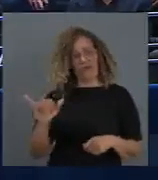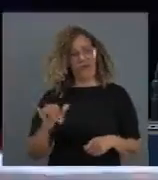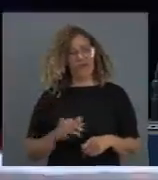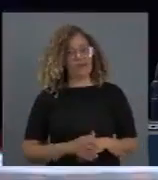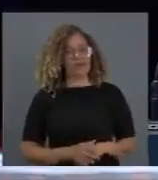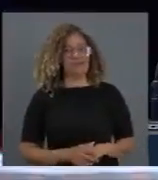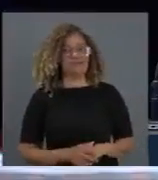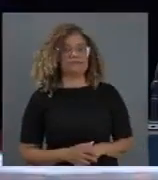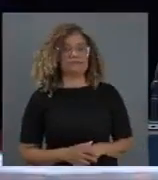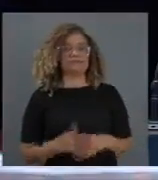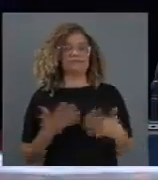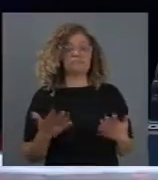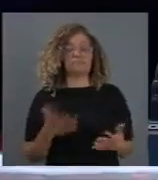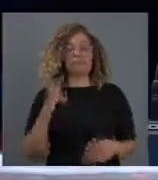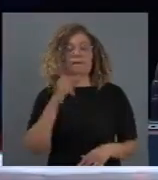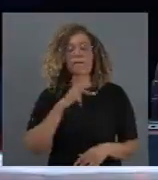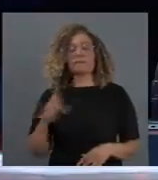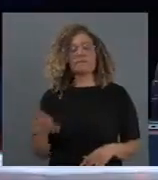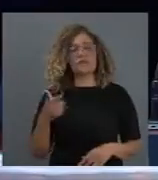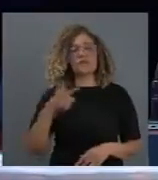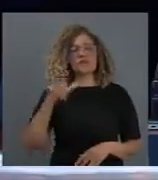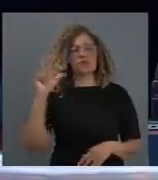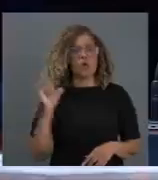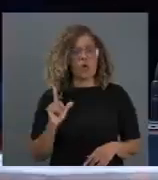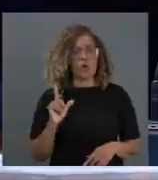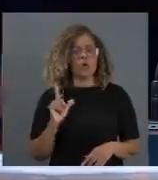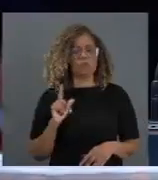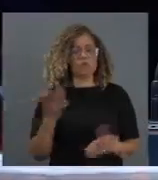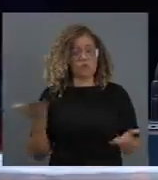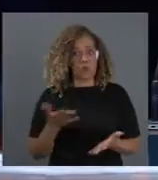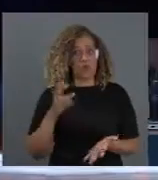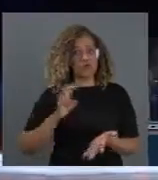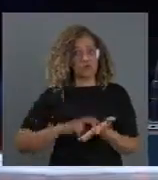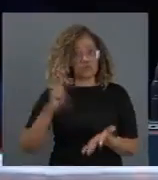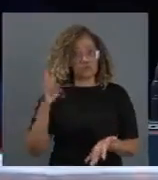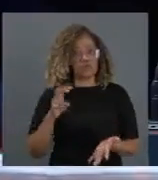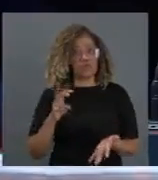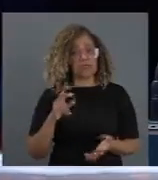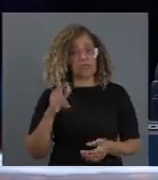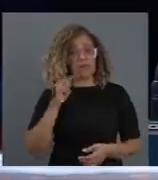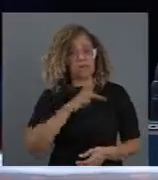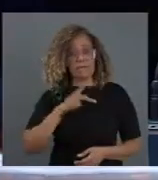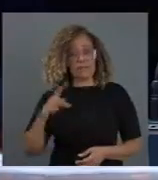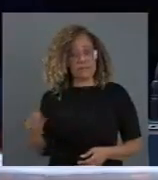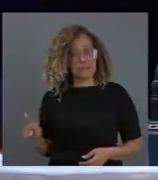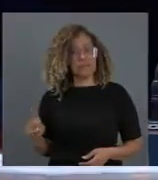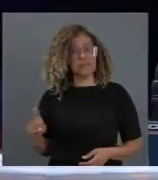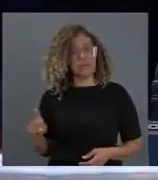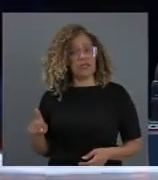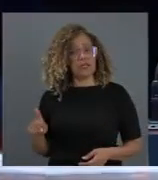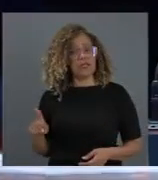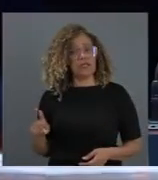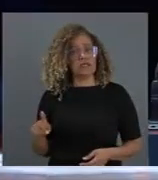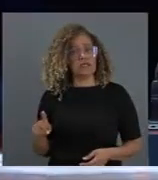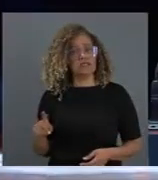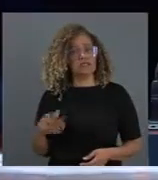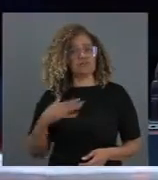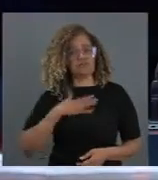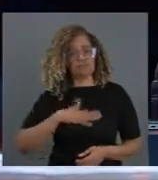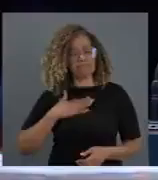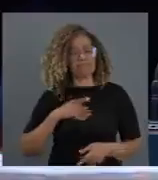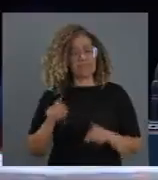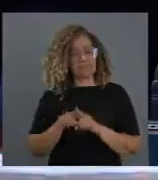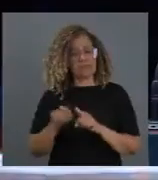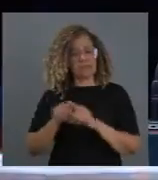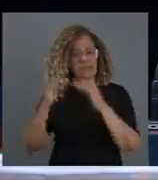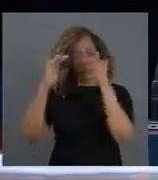Presidente, eu falei hoje pela manhã, que o presidente muito querido e muito respeitado